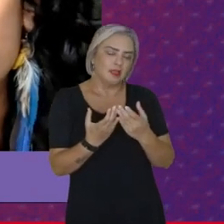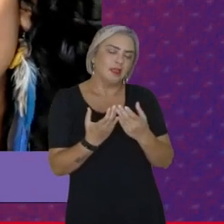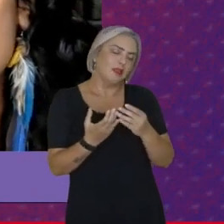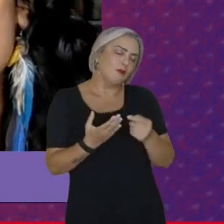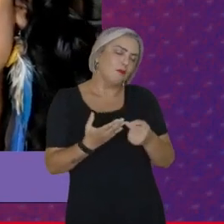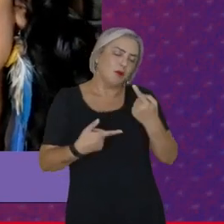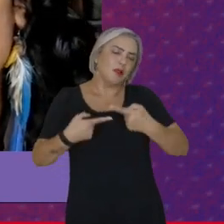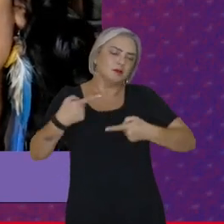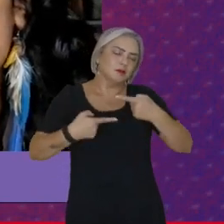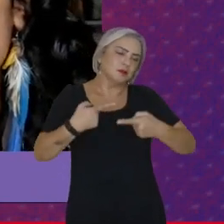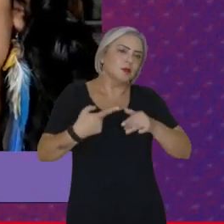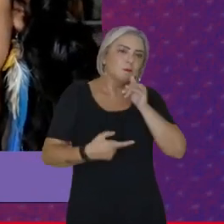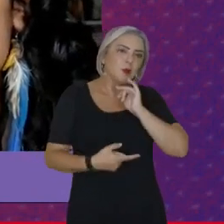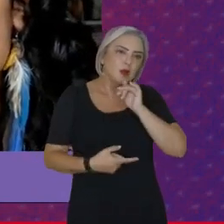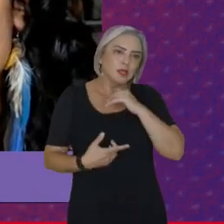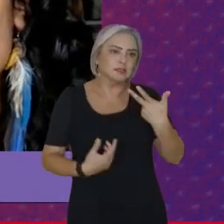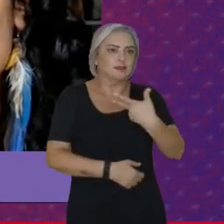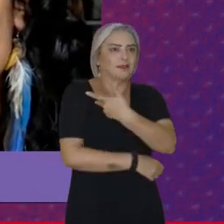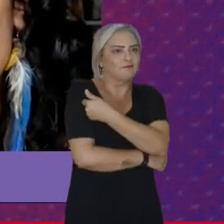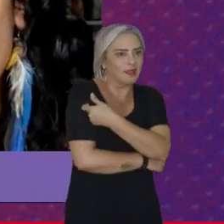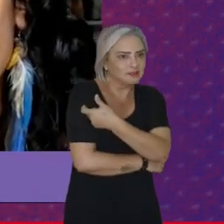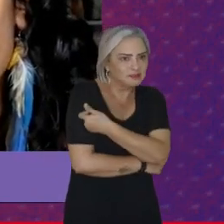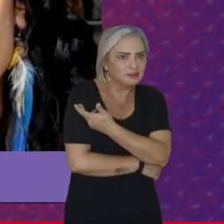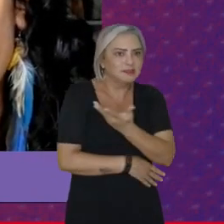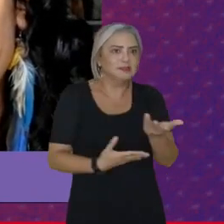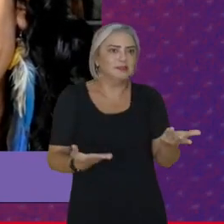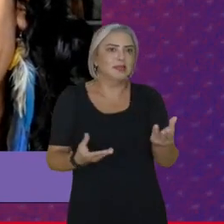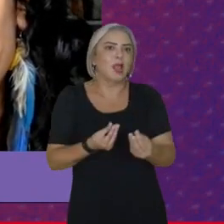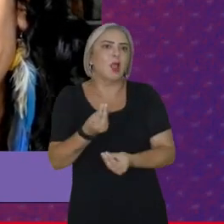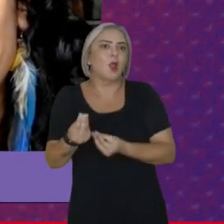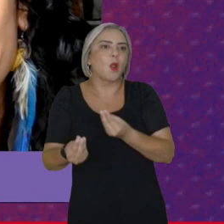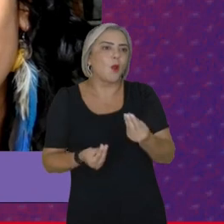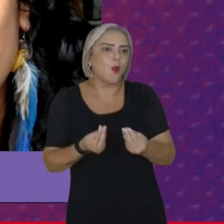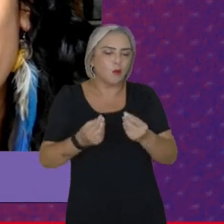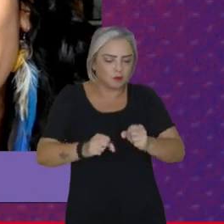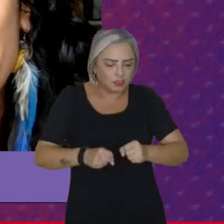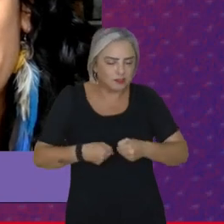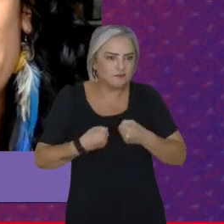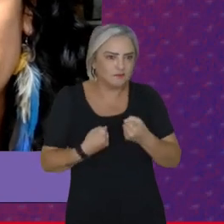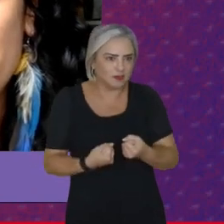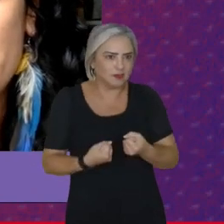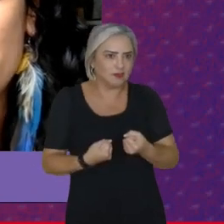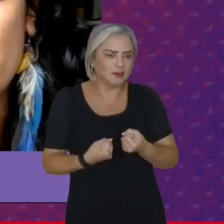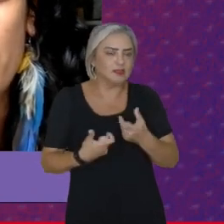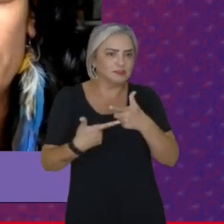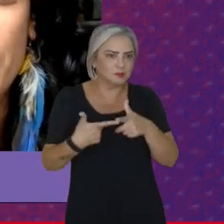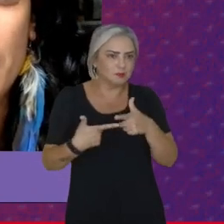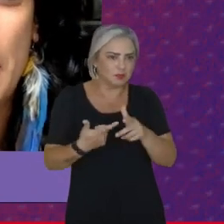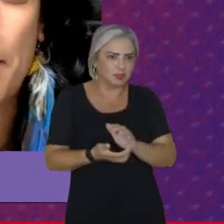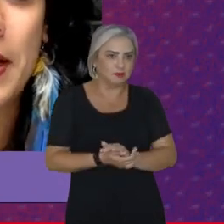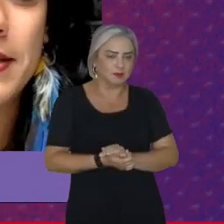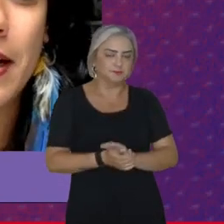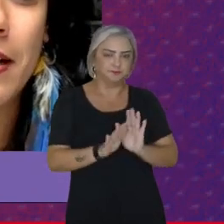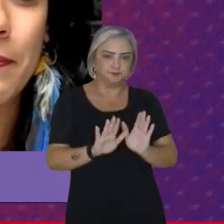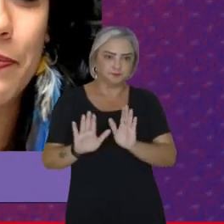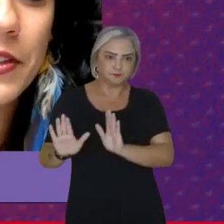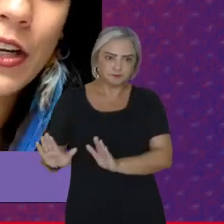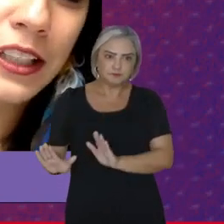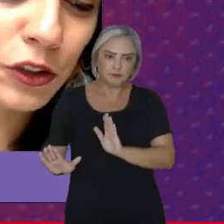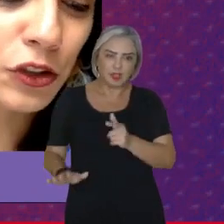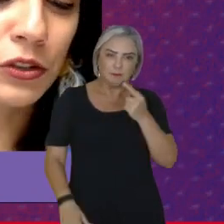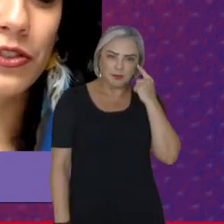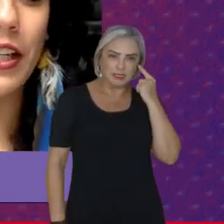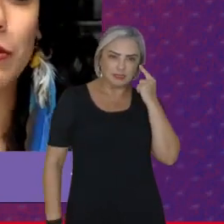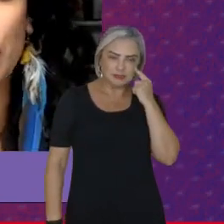está vendo aí, por exemplo, das vacinas e de como é que enfrenta, né, essa questão. E aí eu queria já